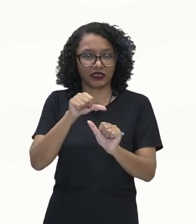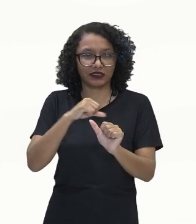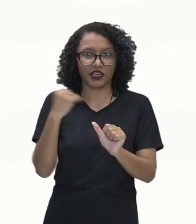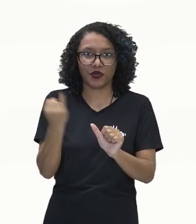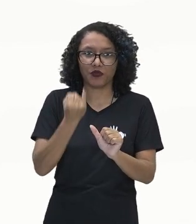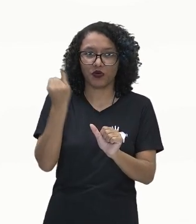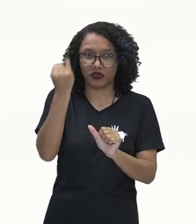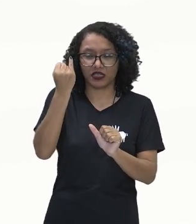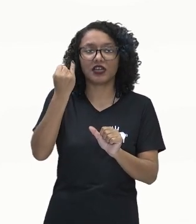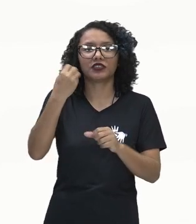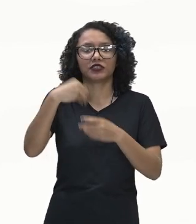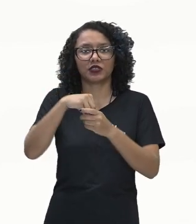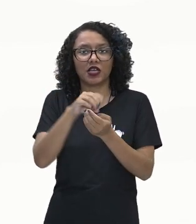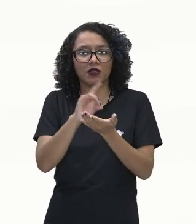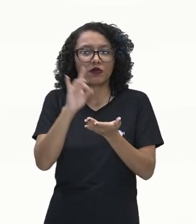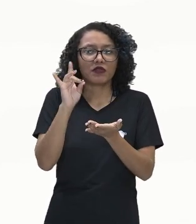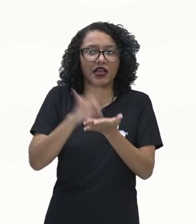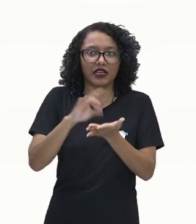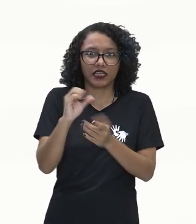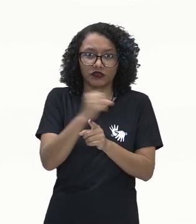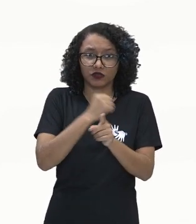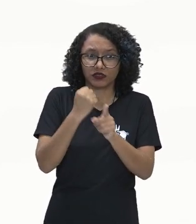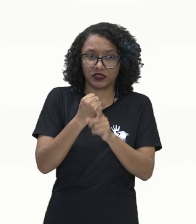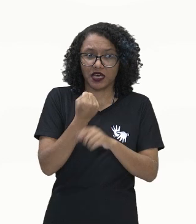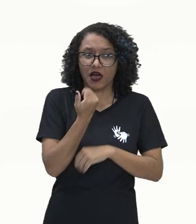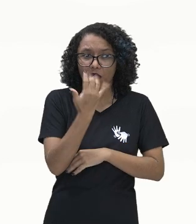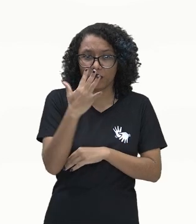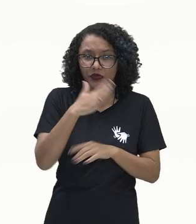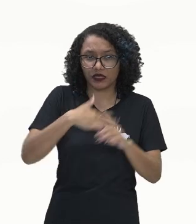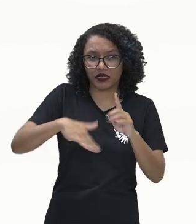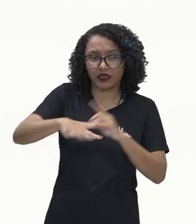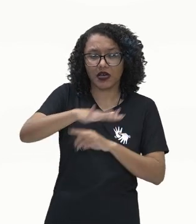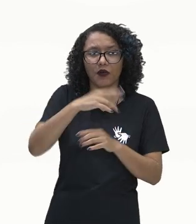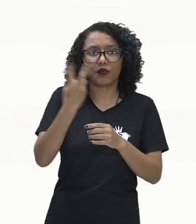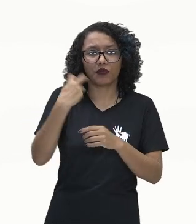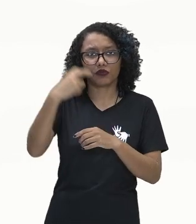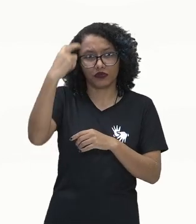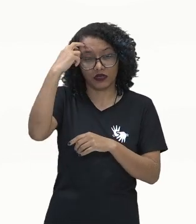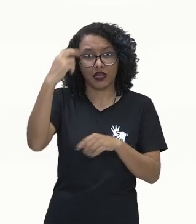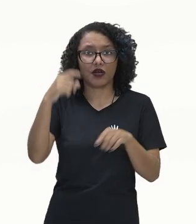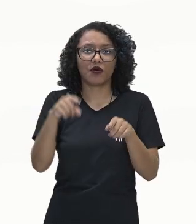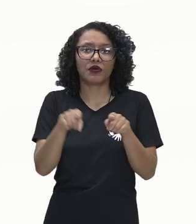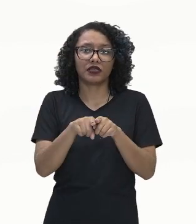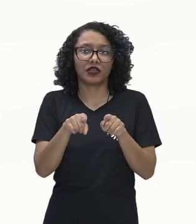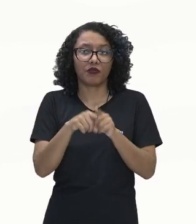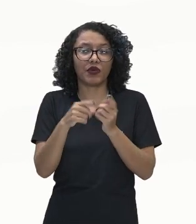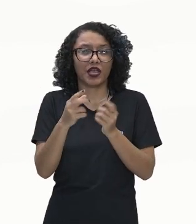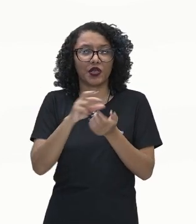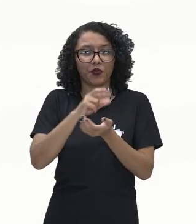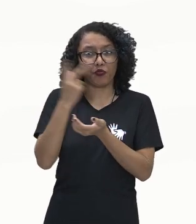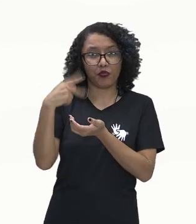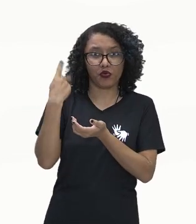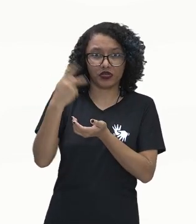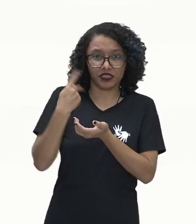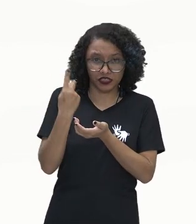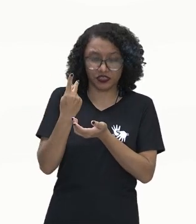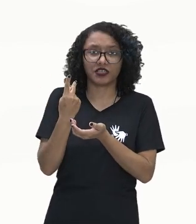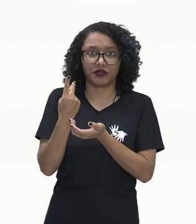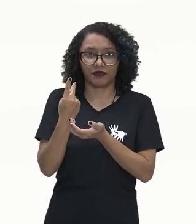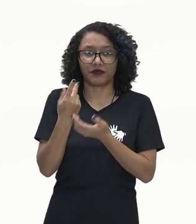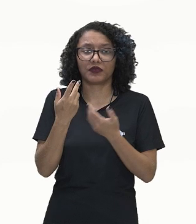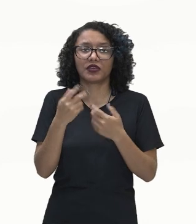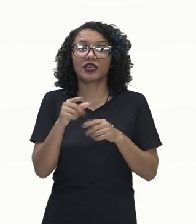na realidade social, ambiental, cultural, política, na qual esse